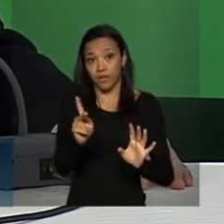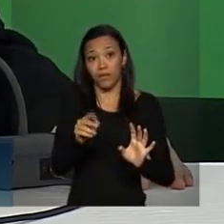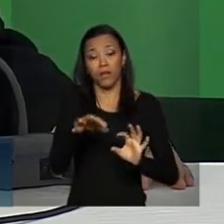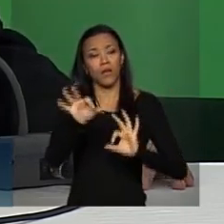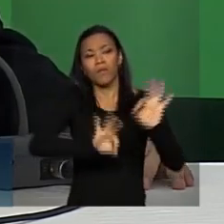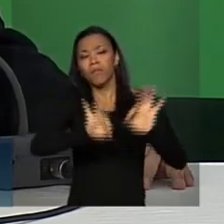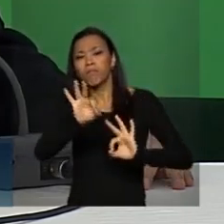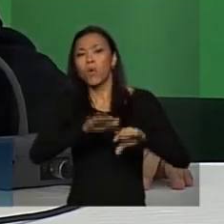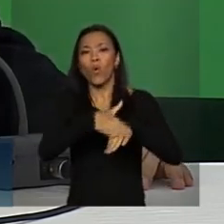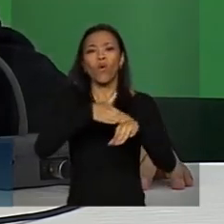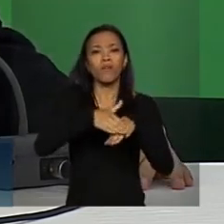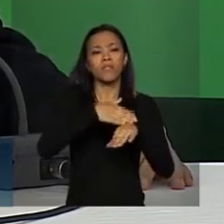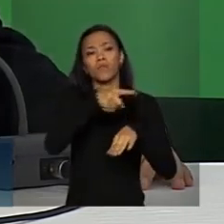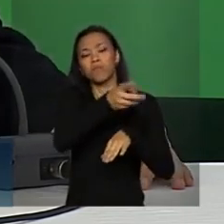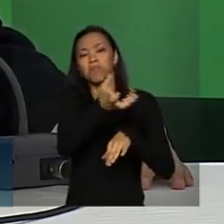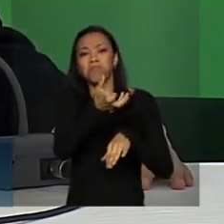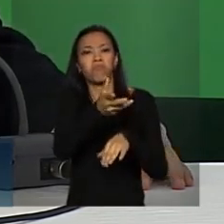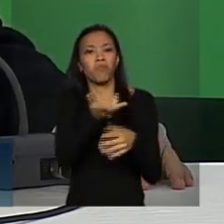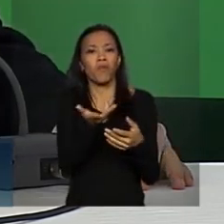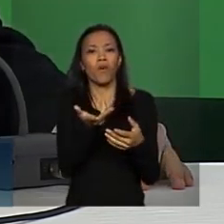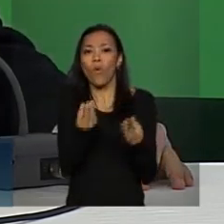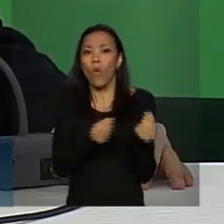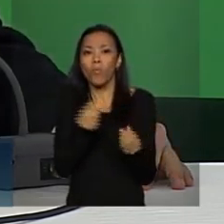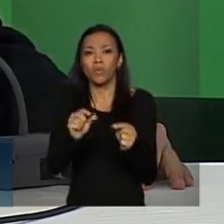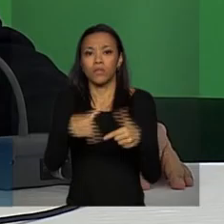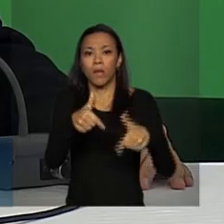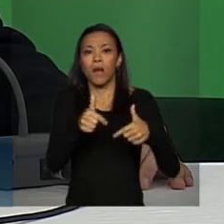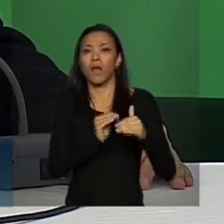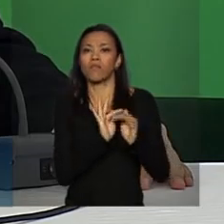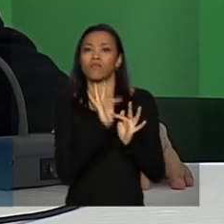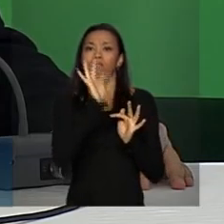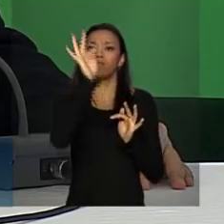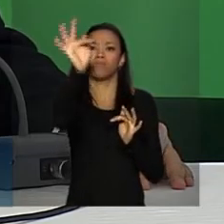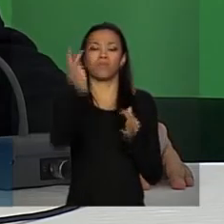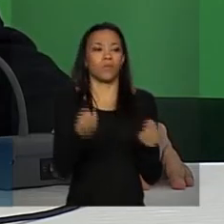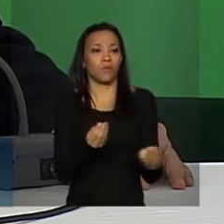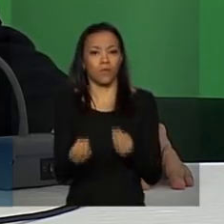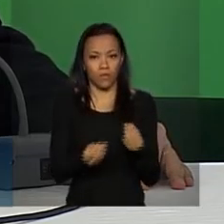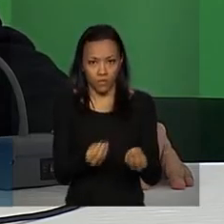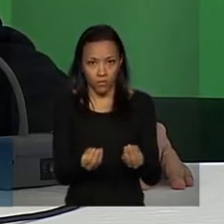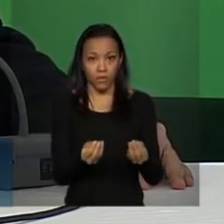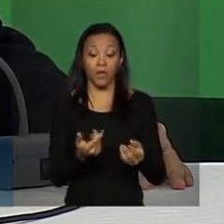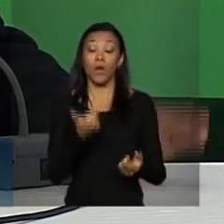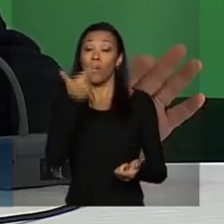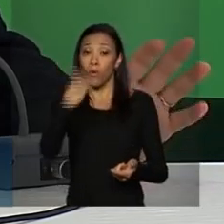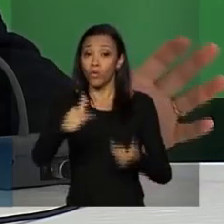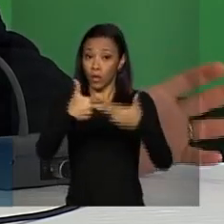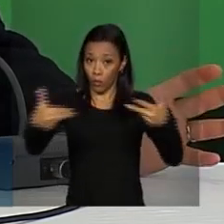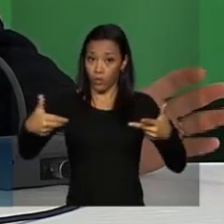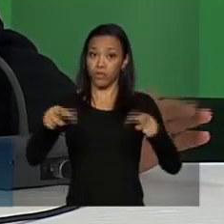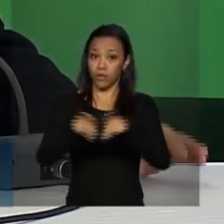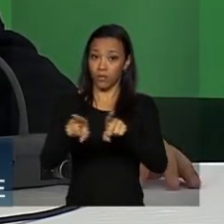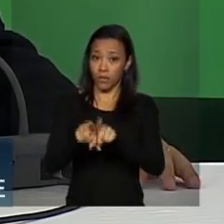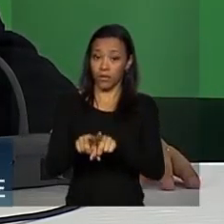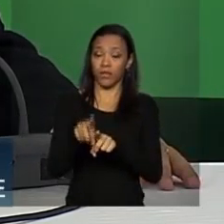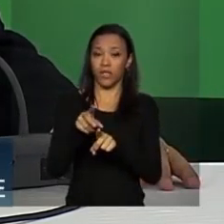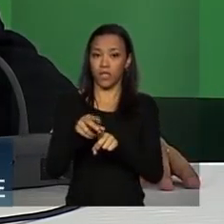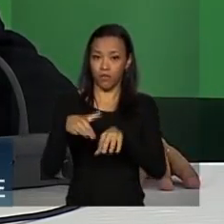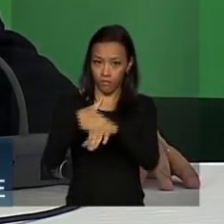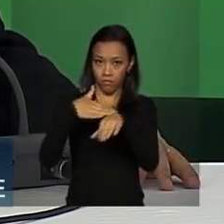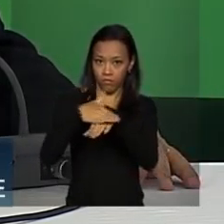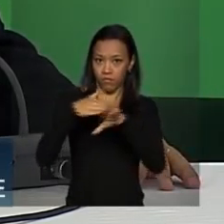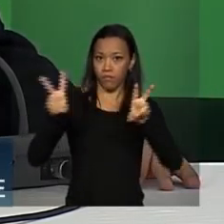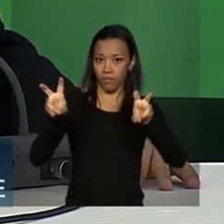a perspectiva com a qual a gente vai trabalhar. Além disso, na parte mais geral da